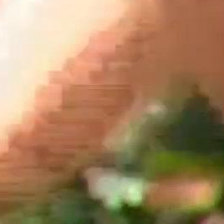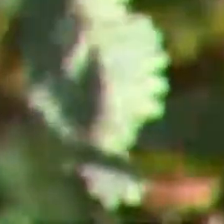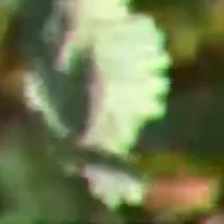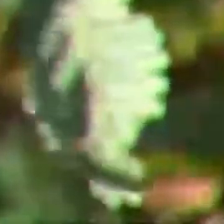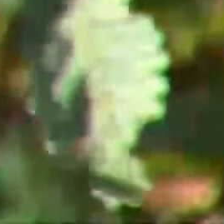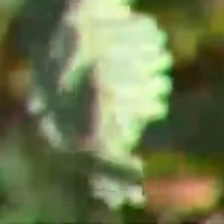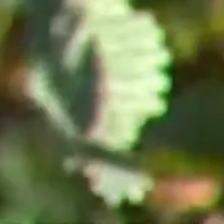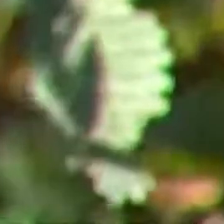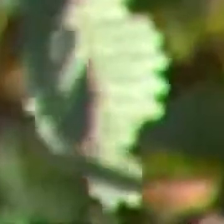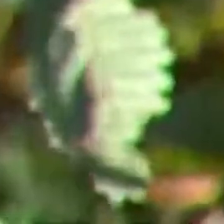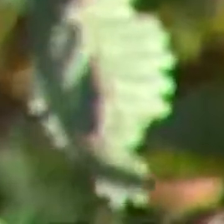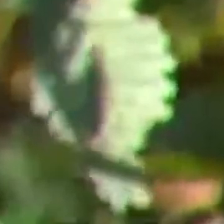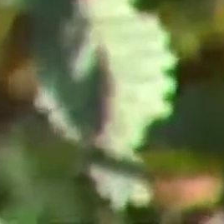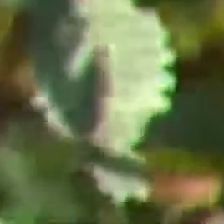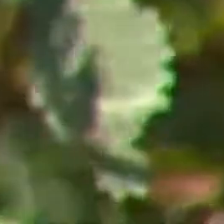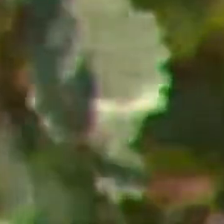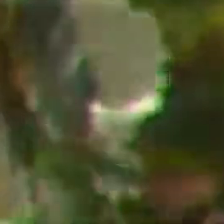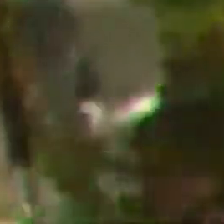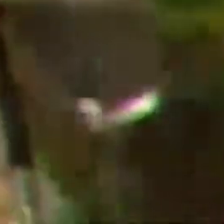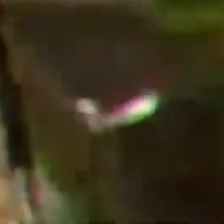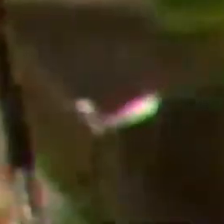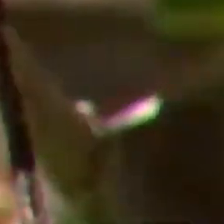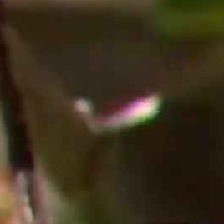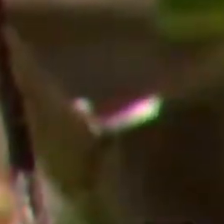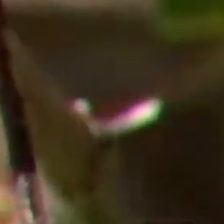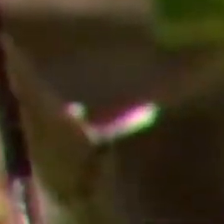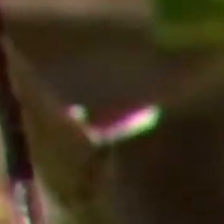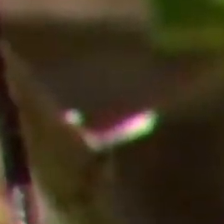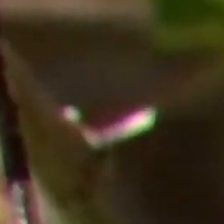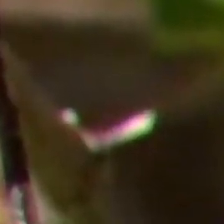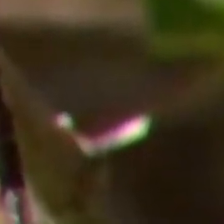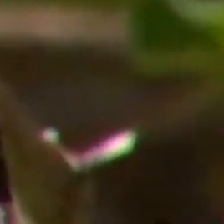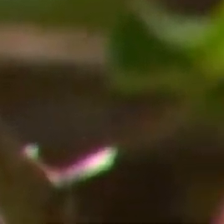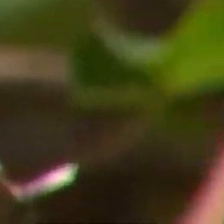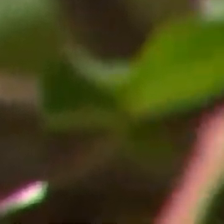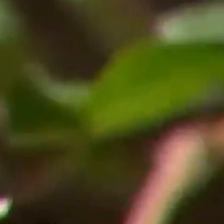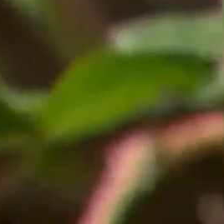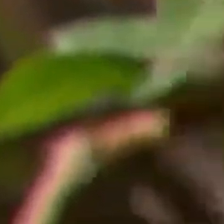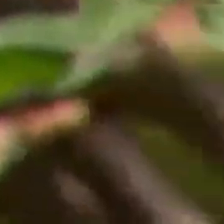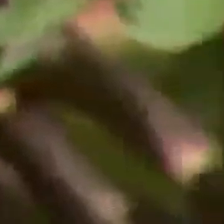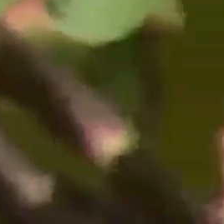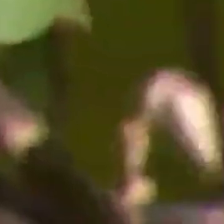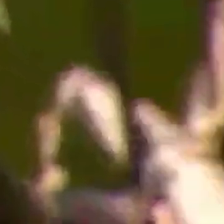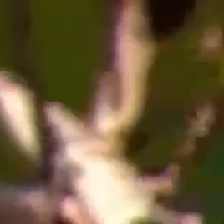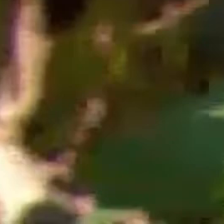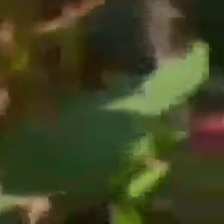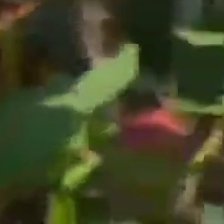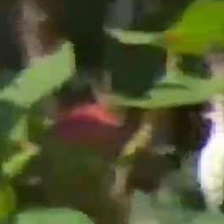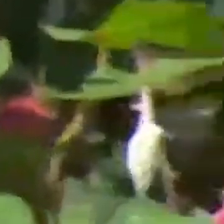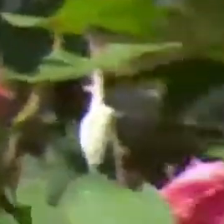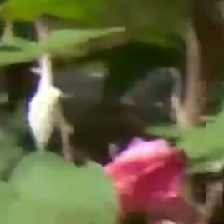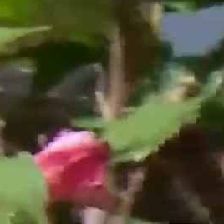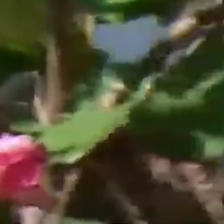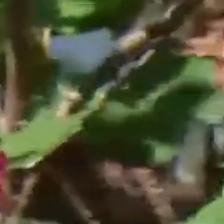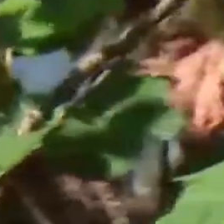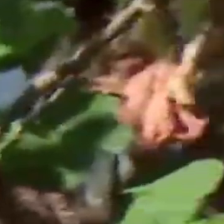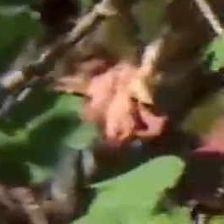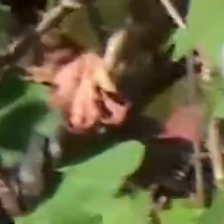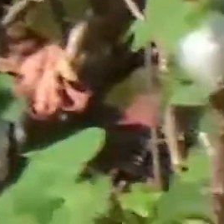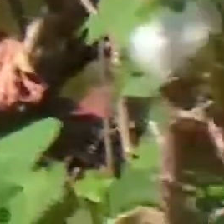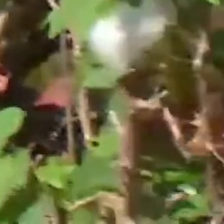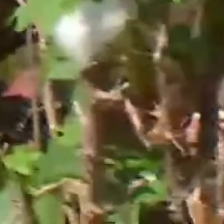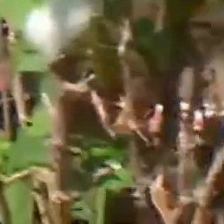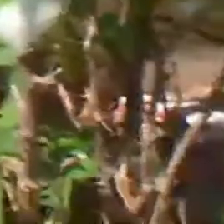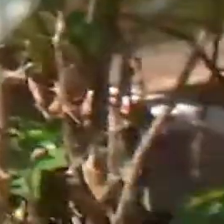tocada. Pertence à família das ervilhas. Também o algodão, que vem de uma espécie nativa de áreas tropicais da